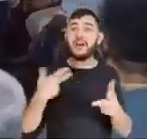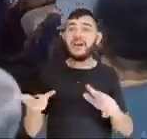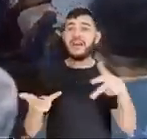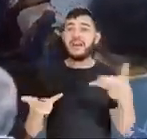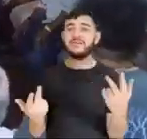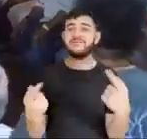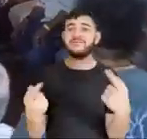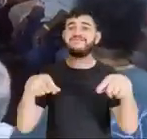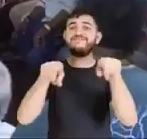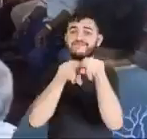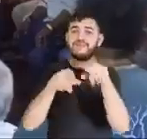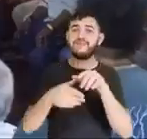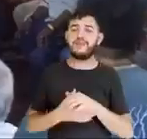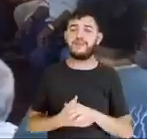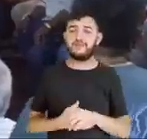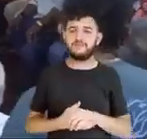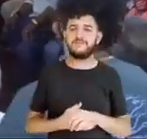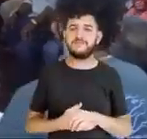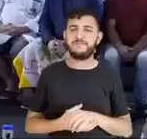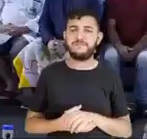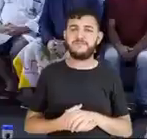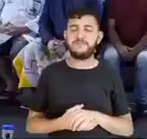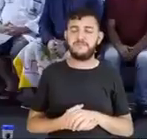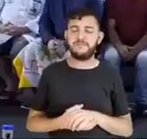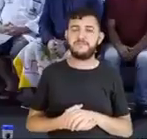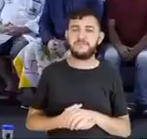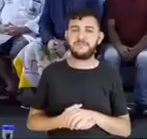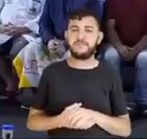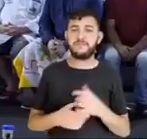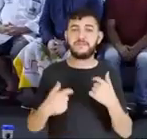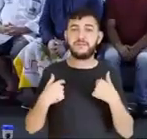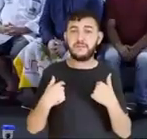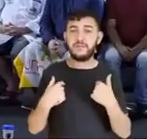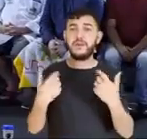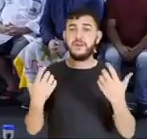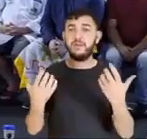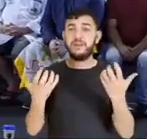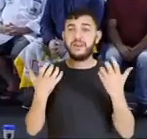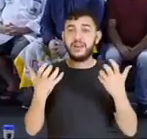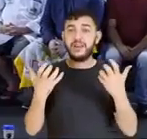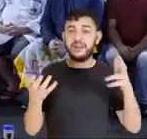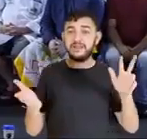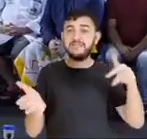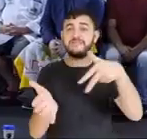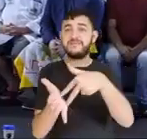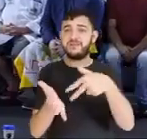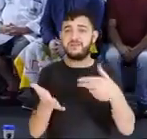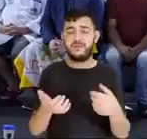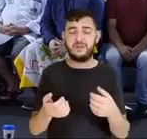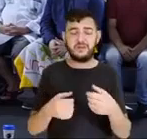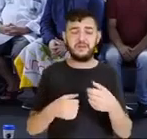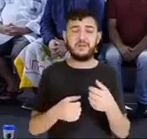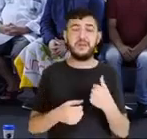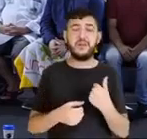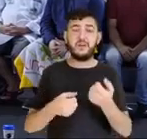Então, companheiro, eu queria vir aqui para dizer para vocês o